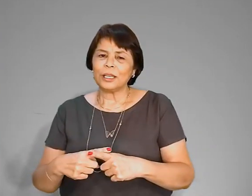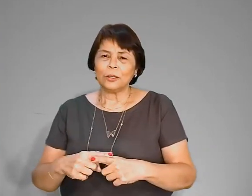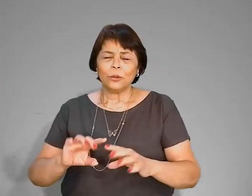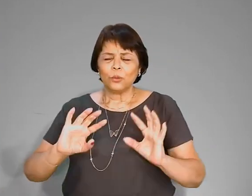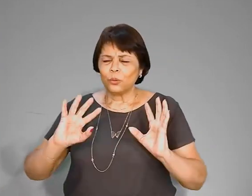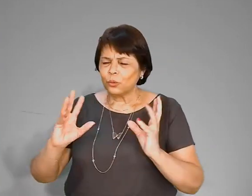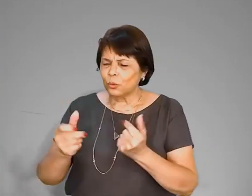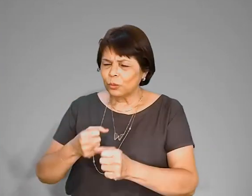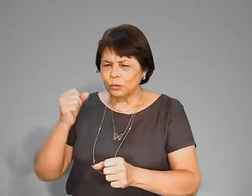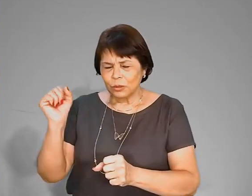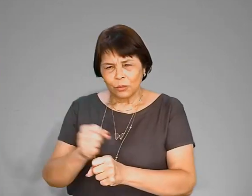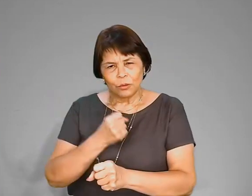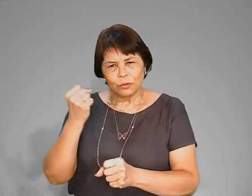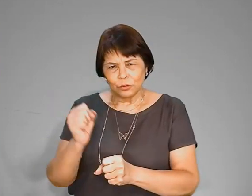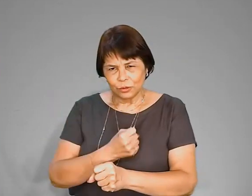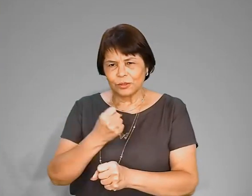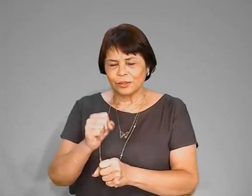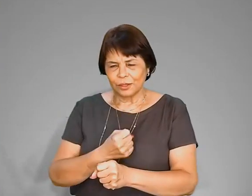santuário